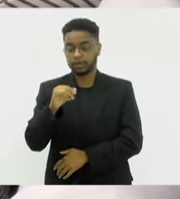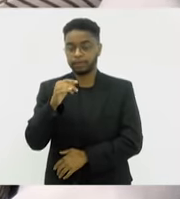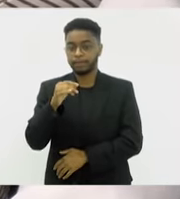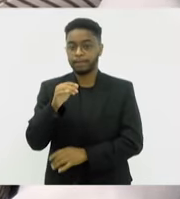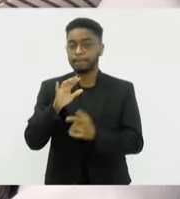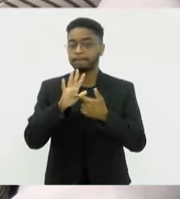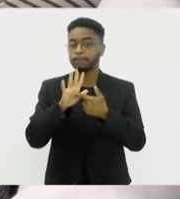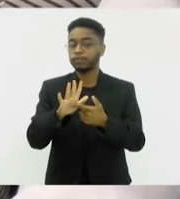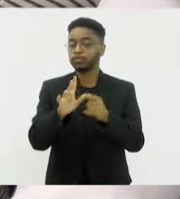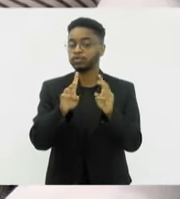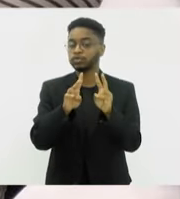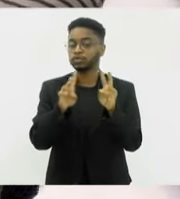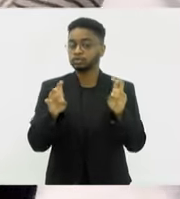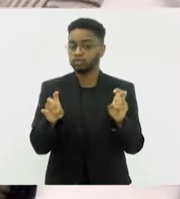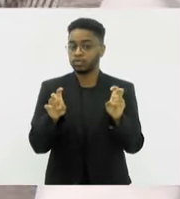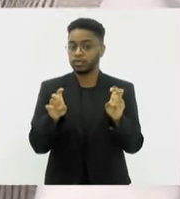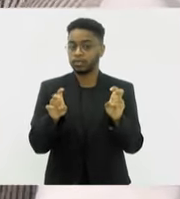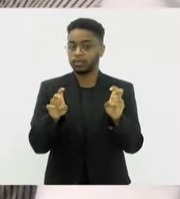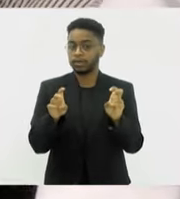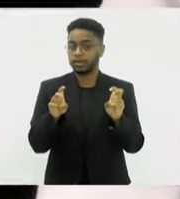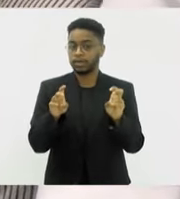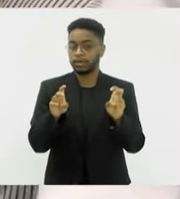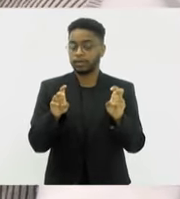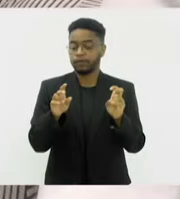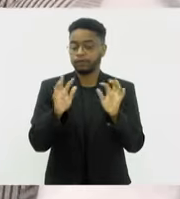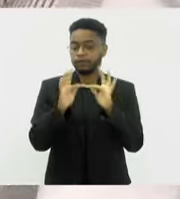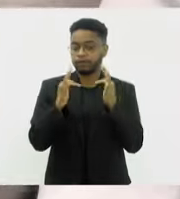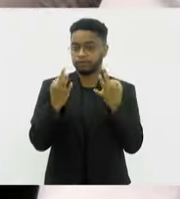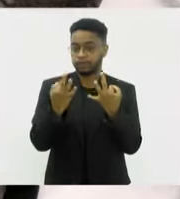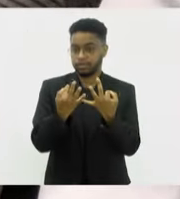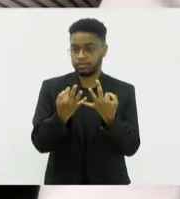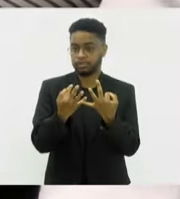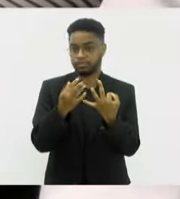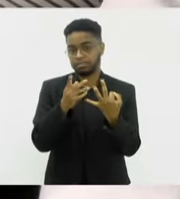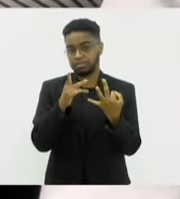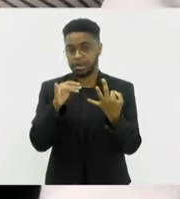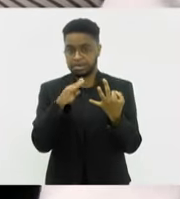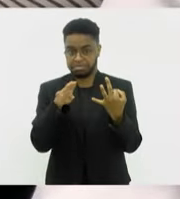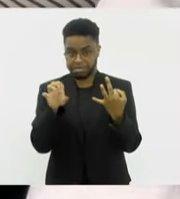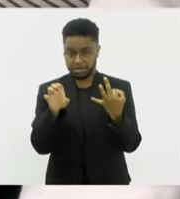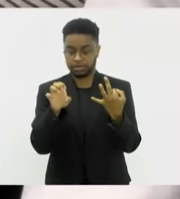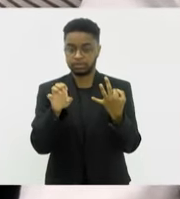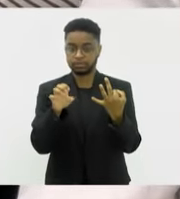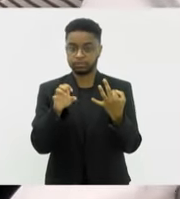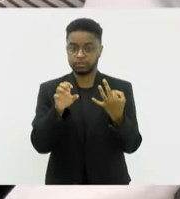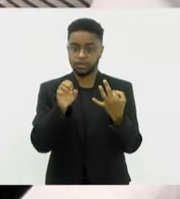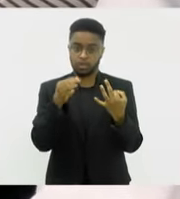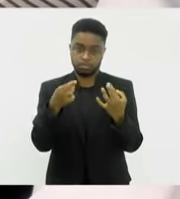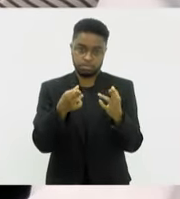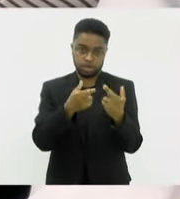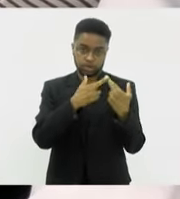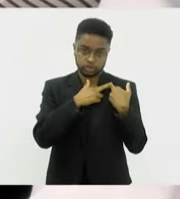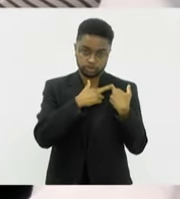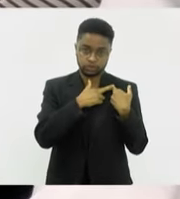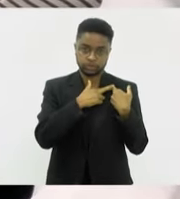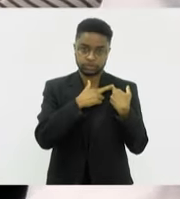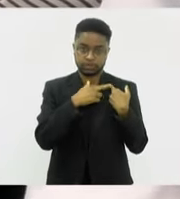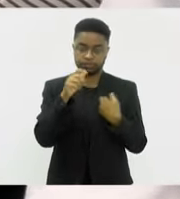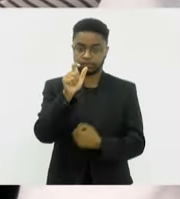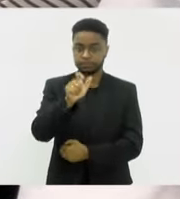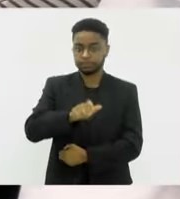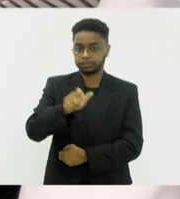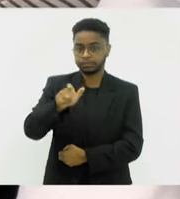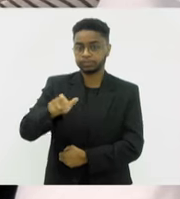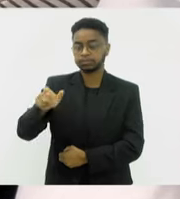sobre pais, entendendo como pai e mãe, responsáveis de